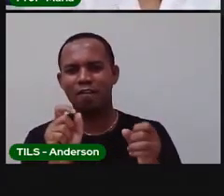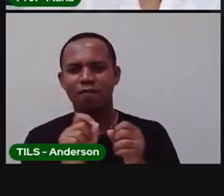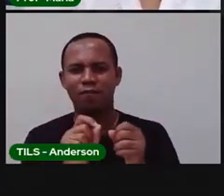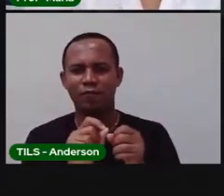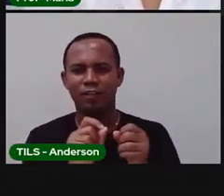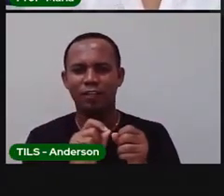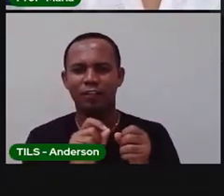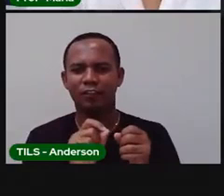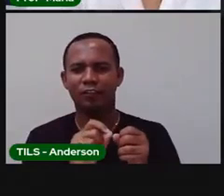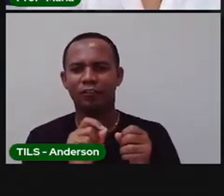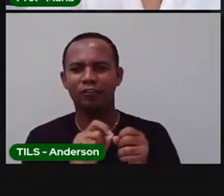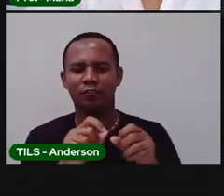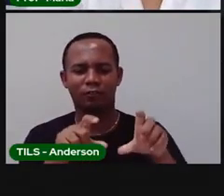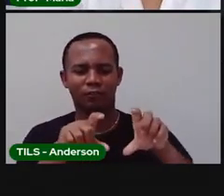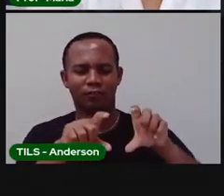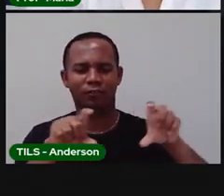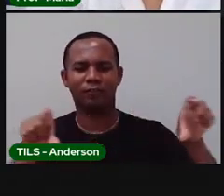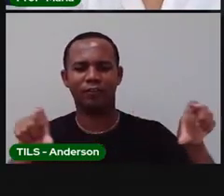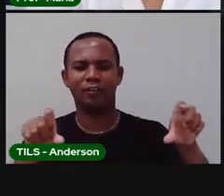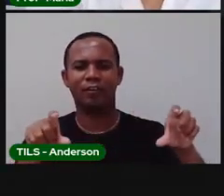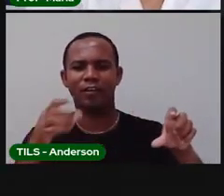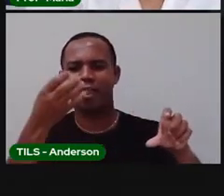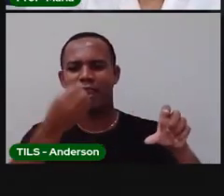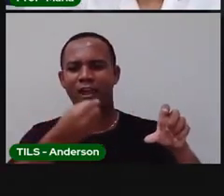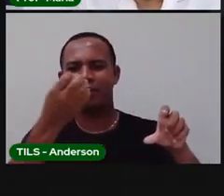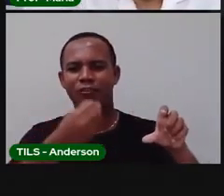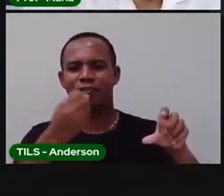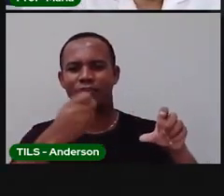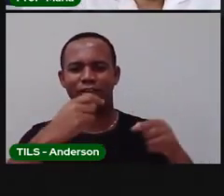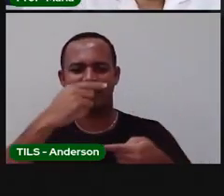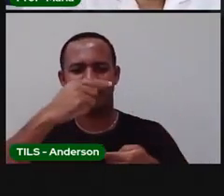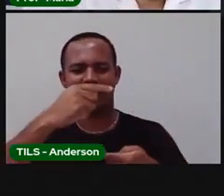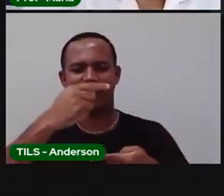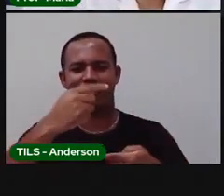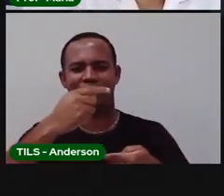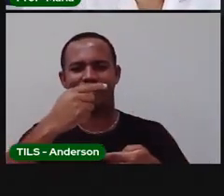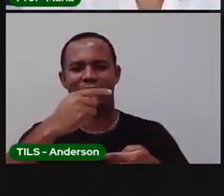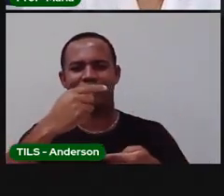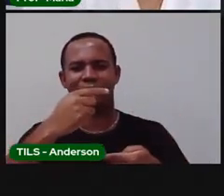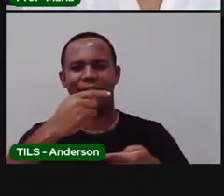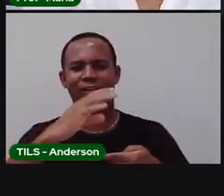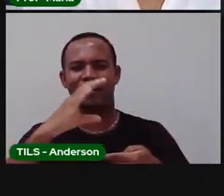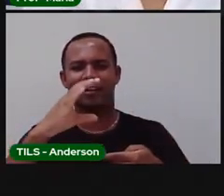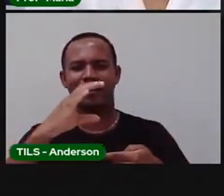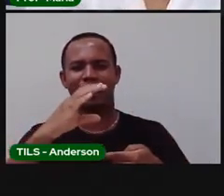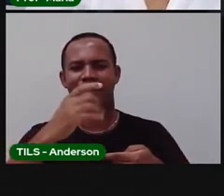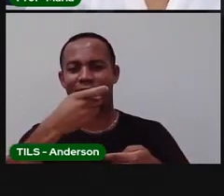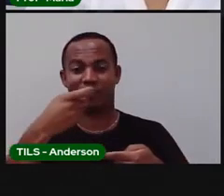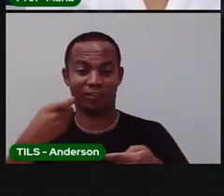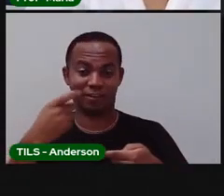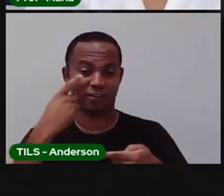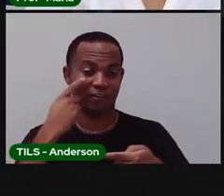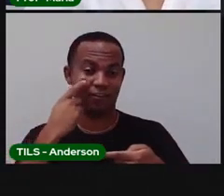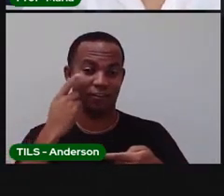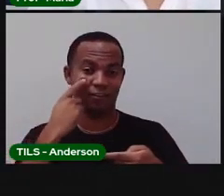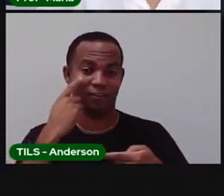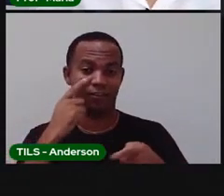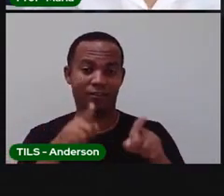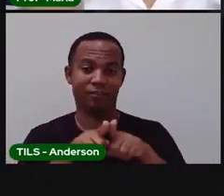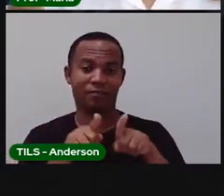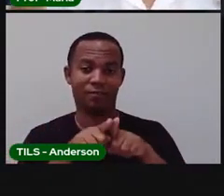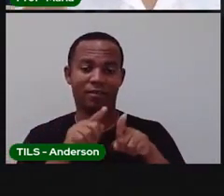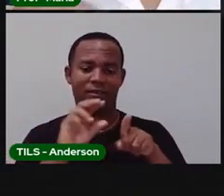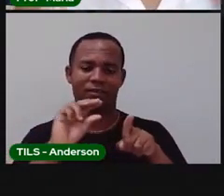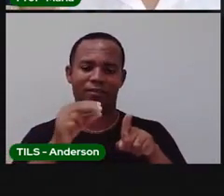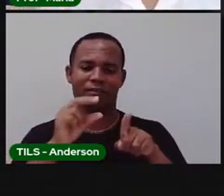com garrafas de leite. Garrafa de leite e tampa de garrafa PET. Certo? Então, assim,